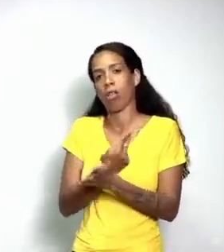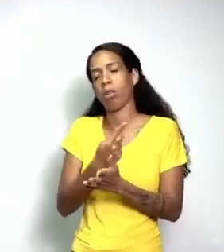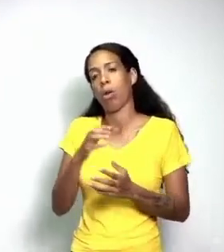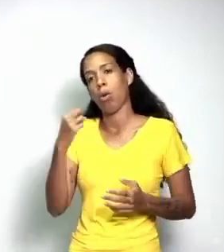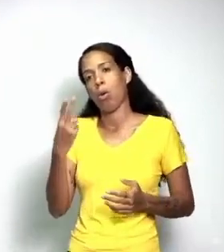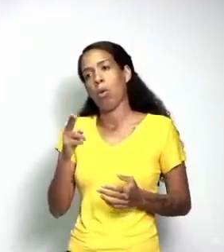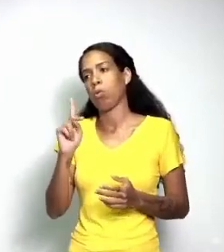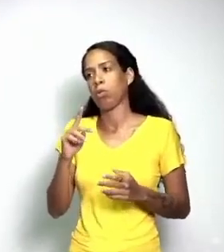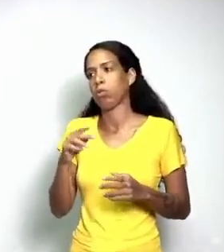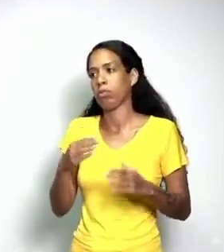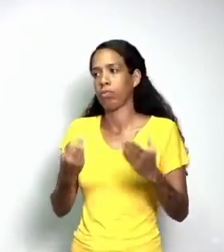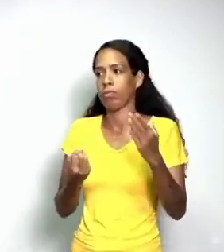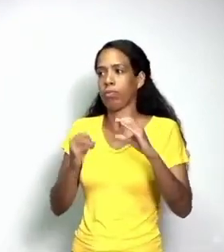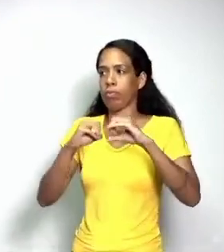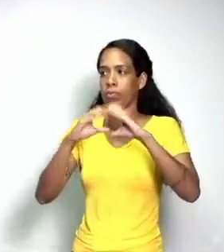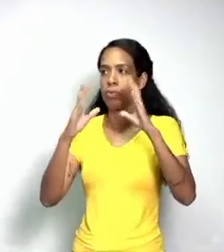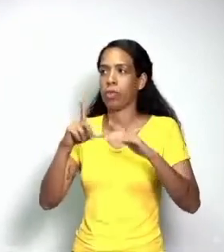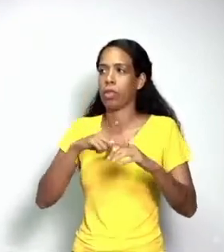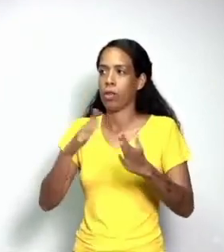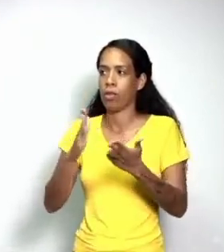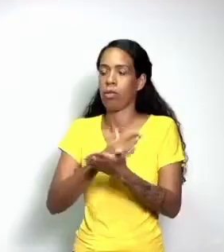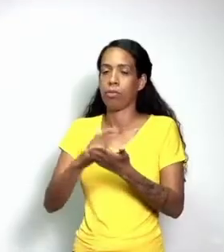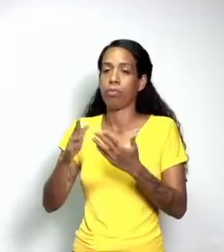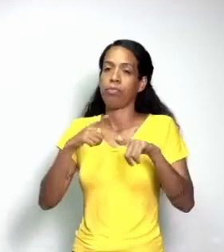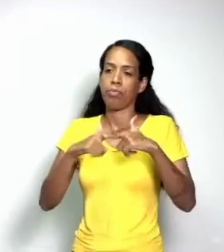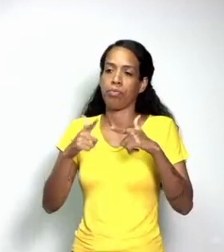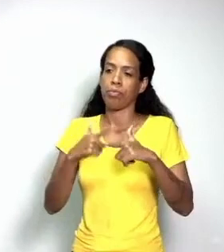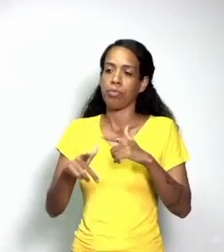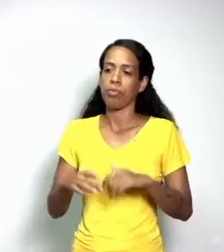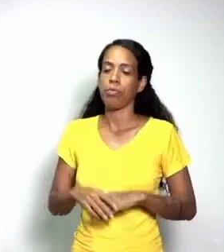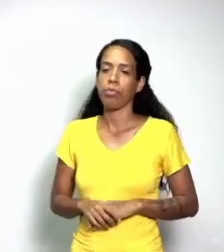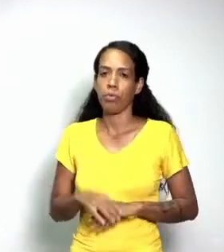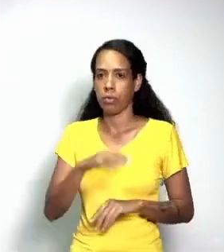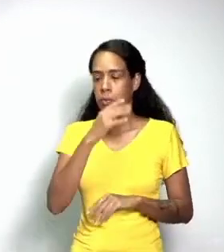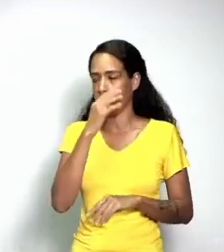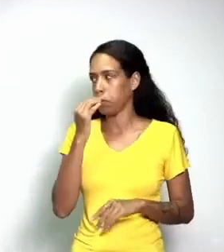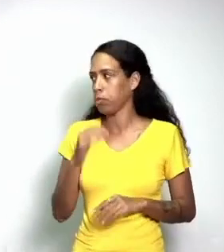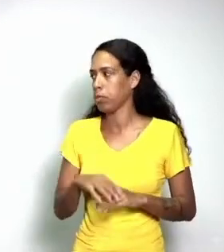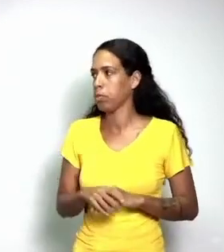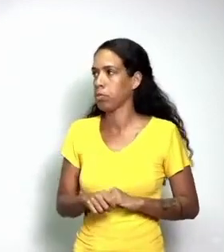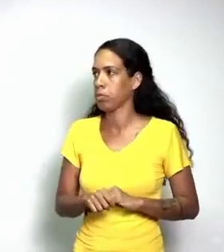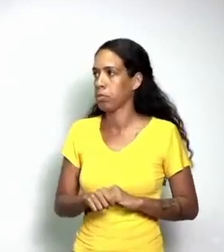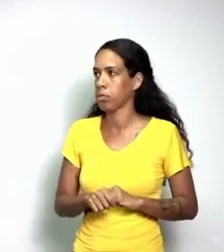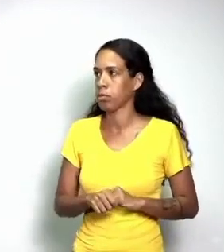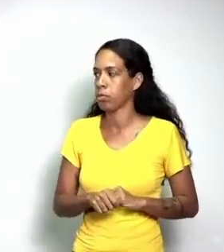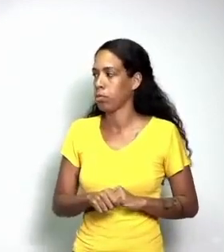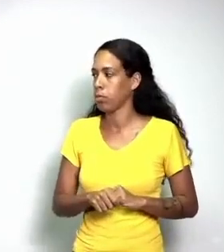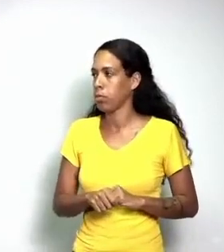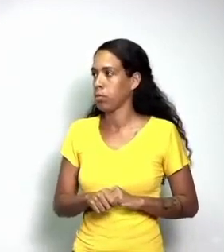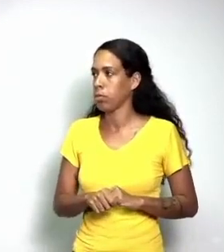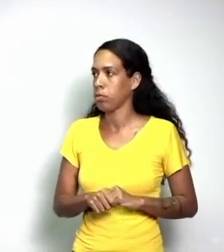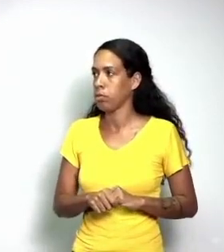não logando, enfim, tendo vários problemas no caminho. Tem 3T sobrando? Não, né?